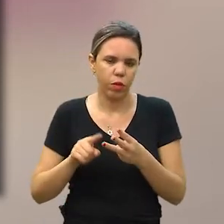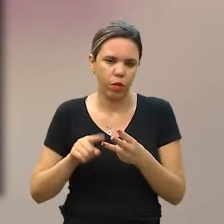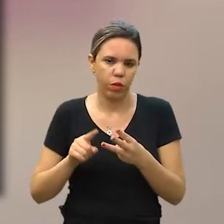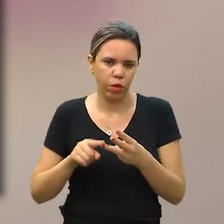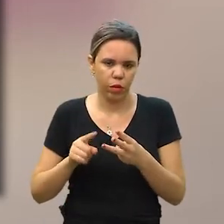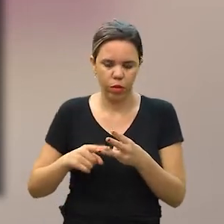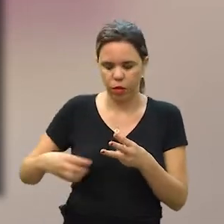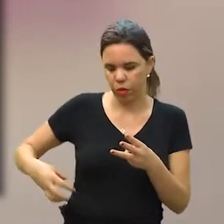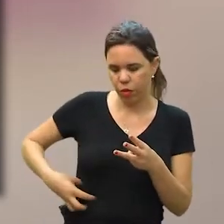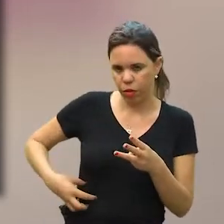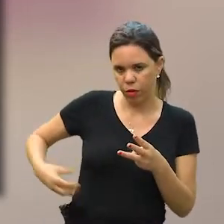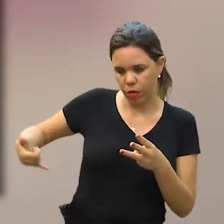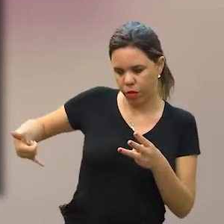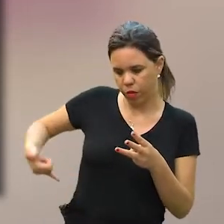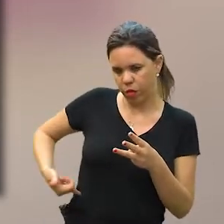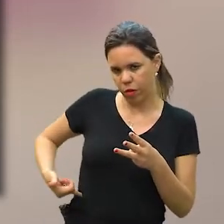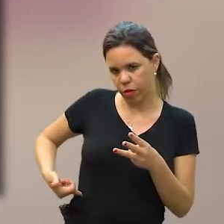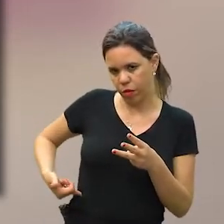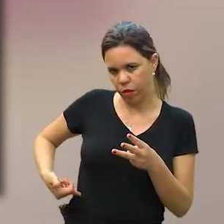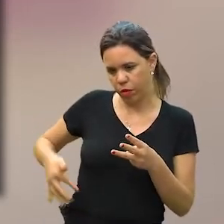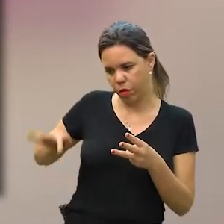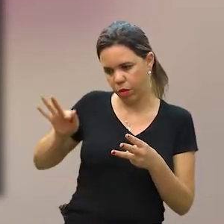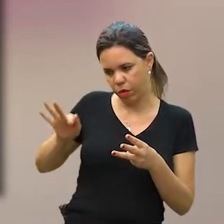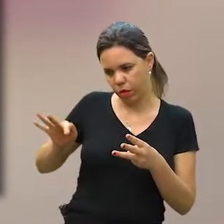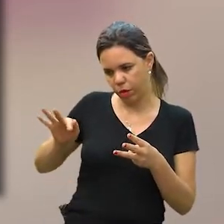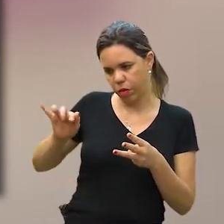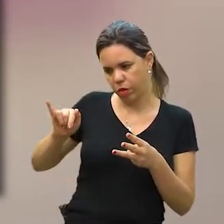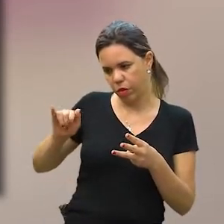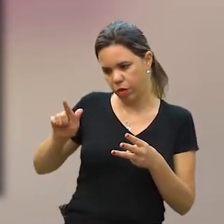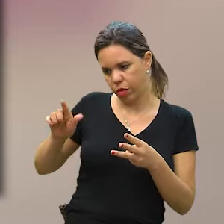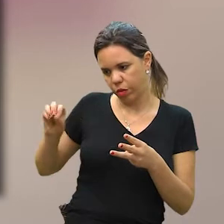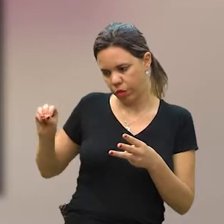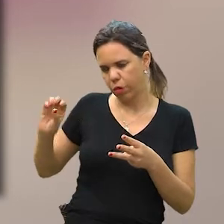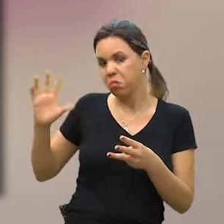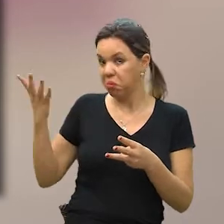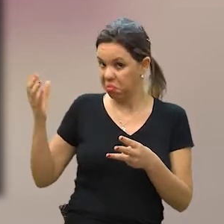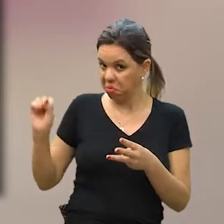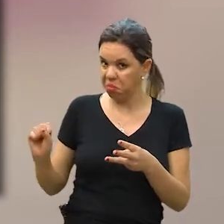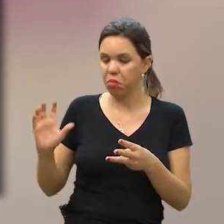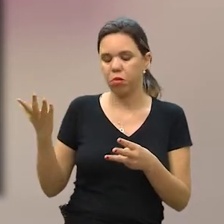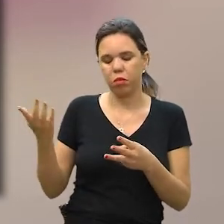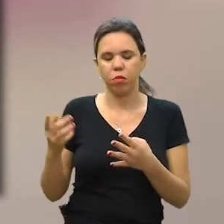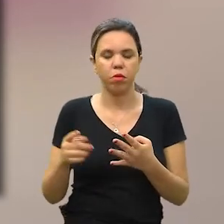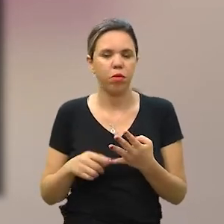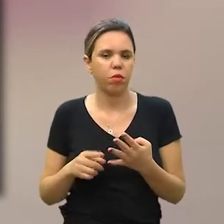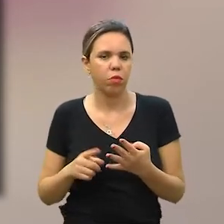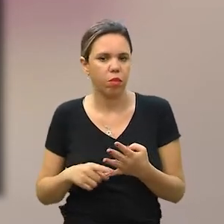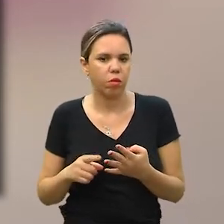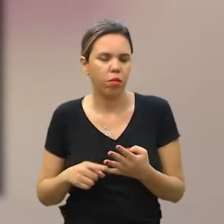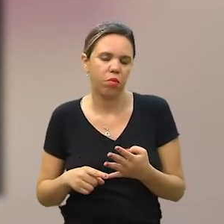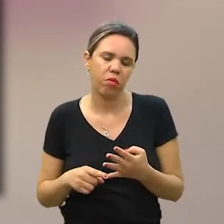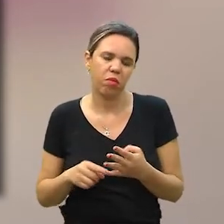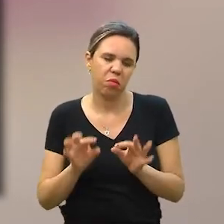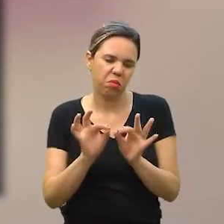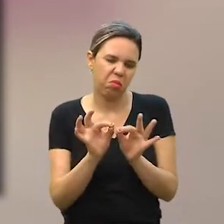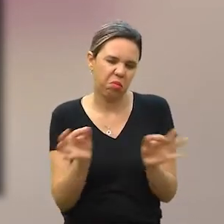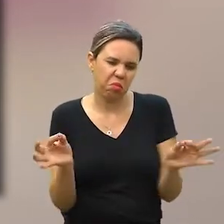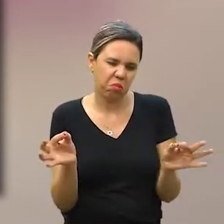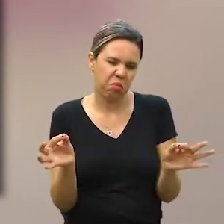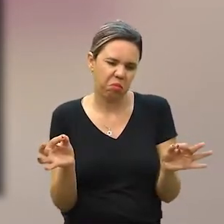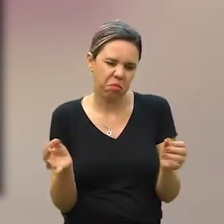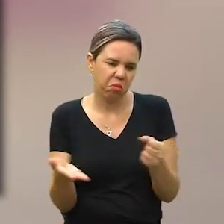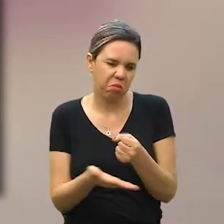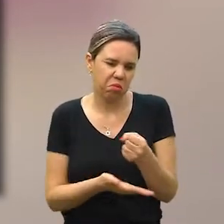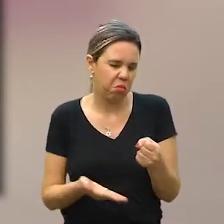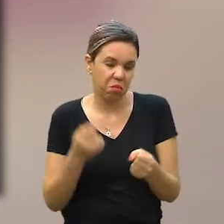das veias do fígado, que podem acontecer também, né? Existem as tromboses, Viviane, que são